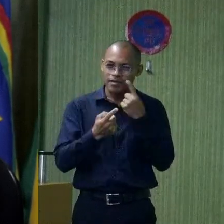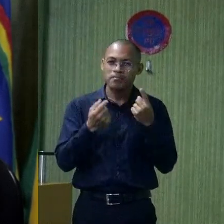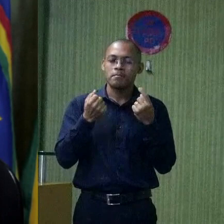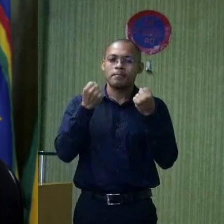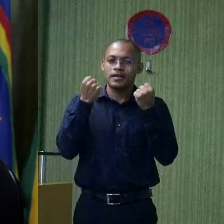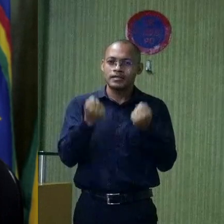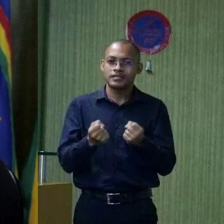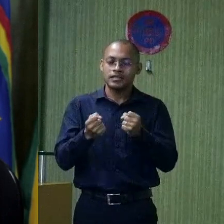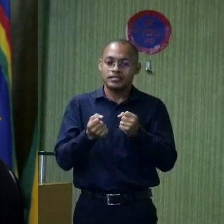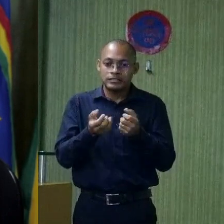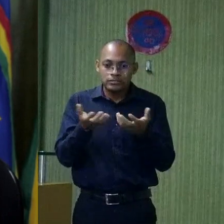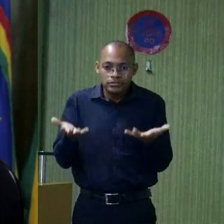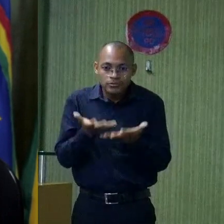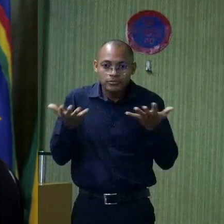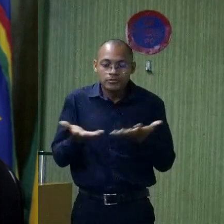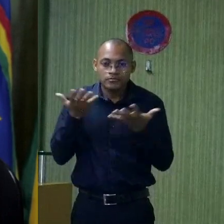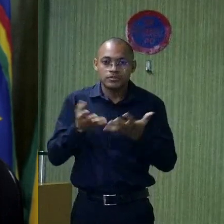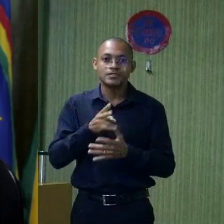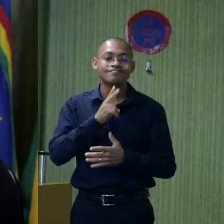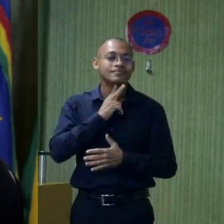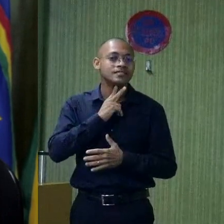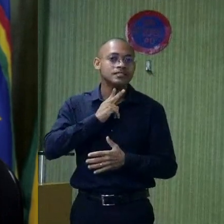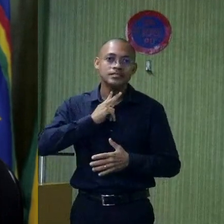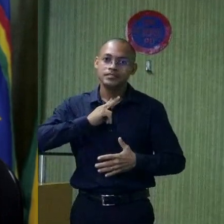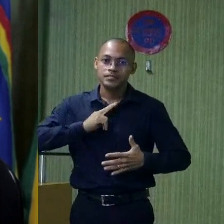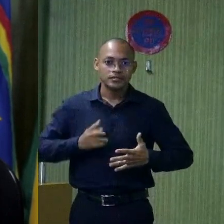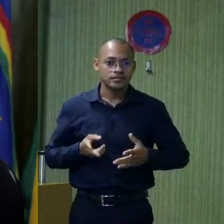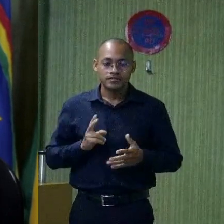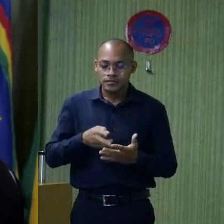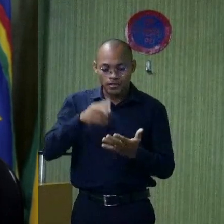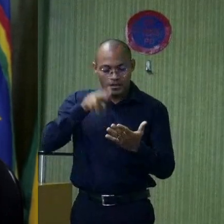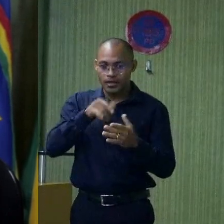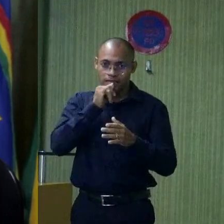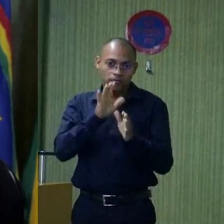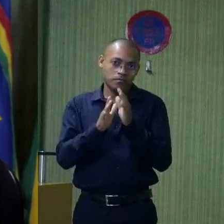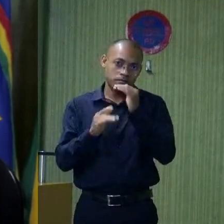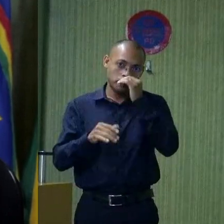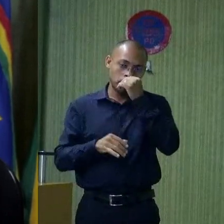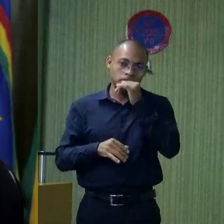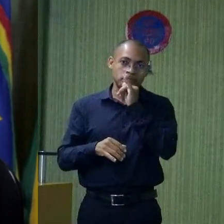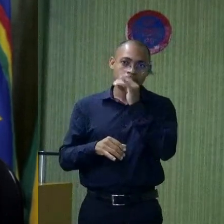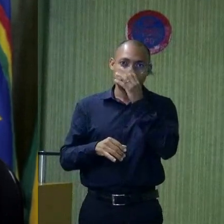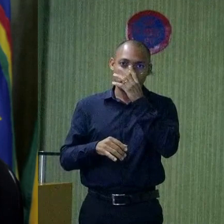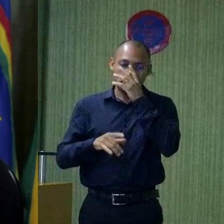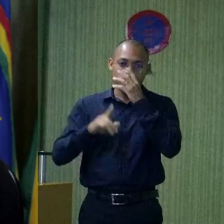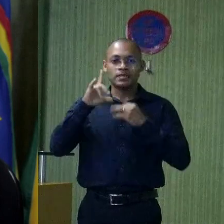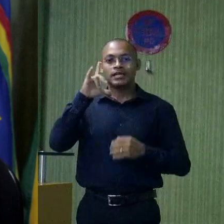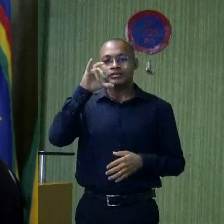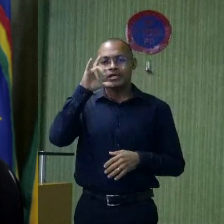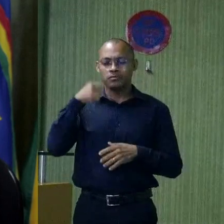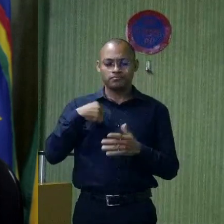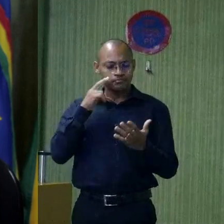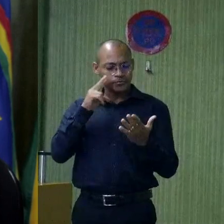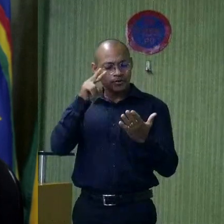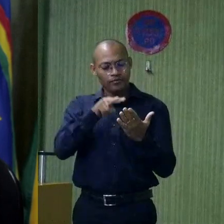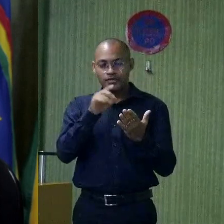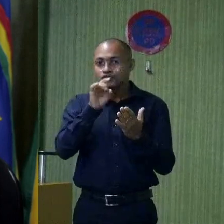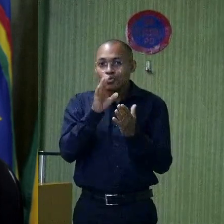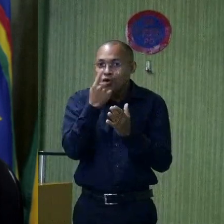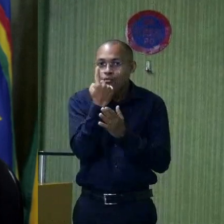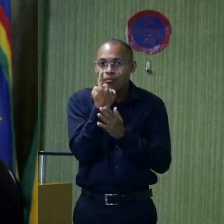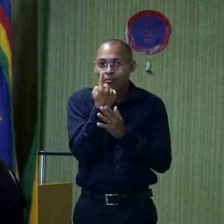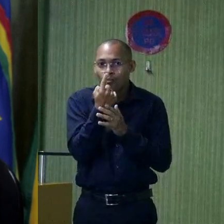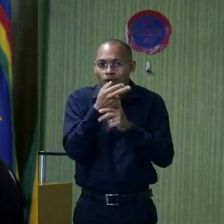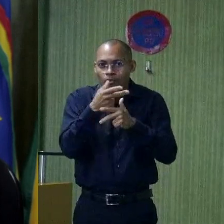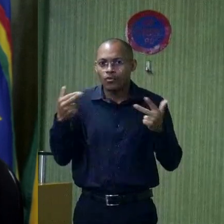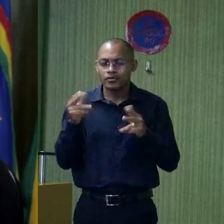para viciar você para você entrar ali no você vamos pegar é o Instagram né isso acontece comigo às vezes eu vou ver eu quero eu quero saber de uma